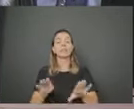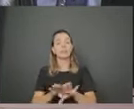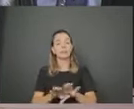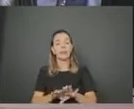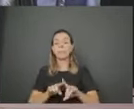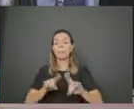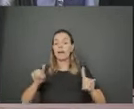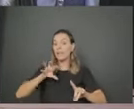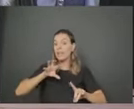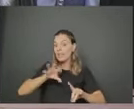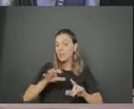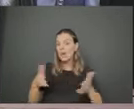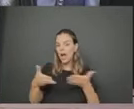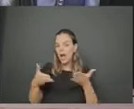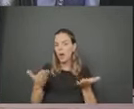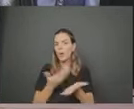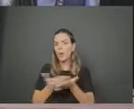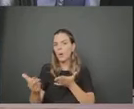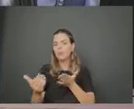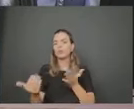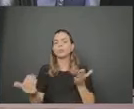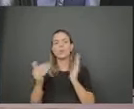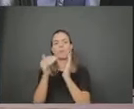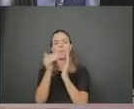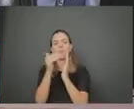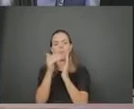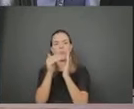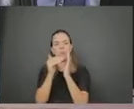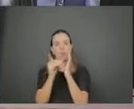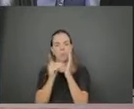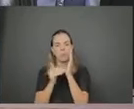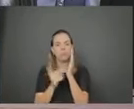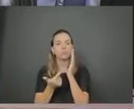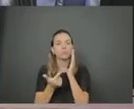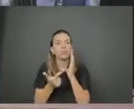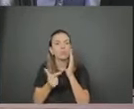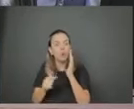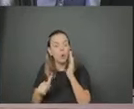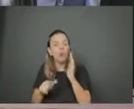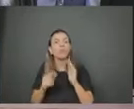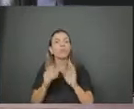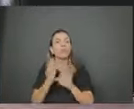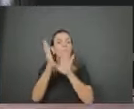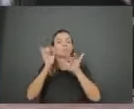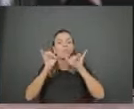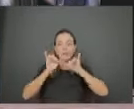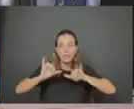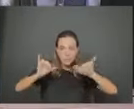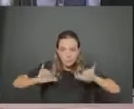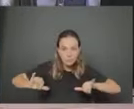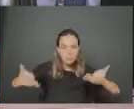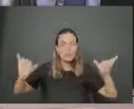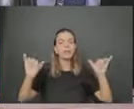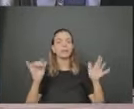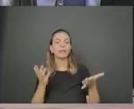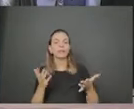vem reduzindo, face às campanhas que foram feitas e a